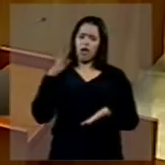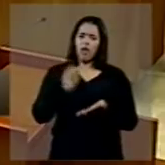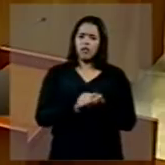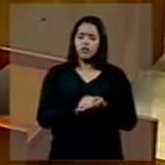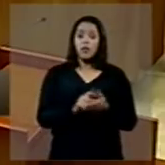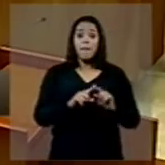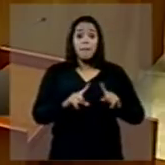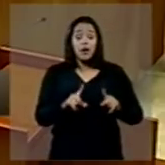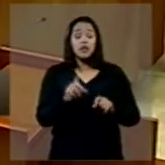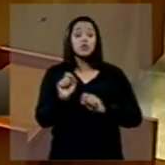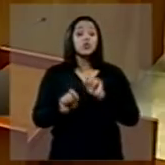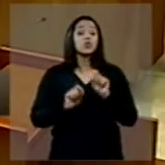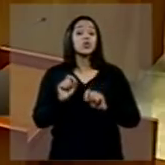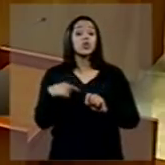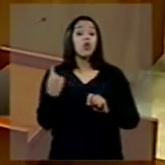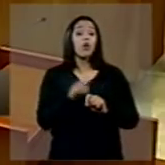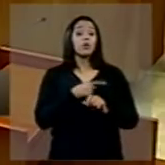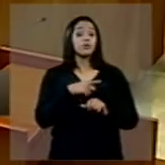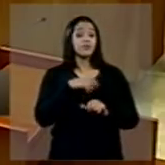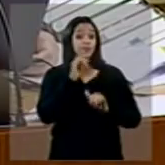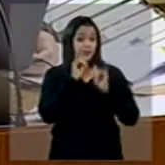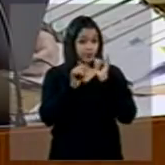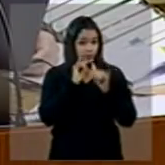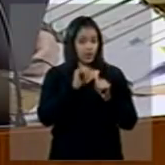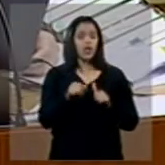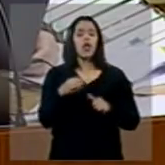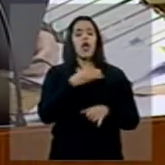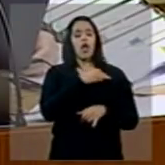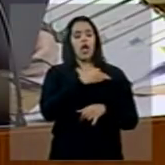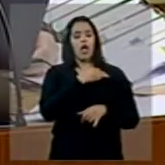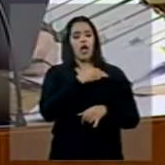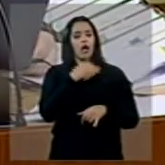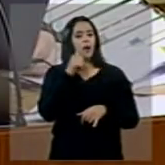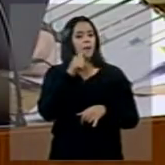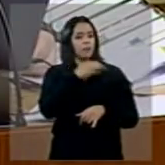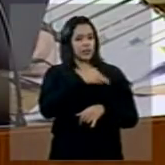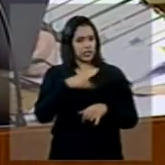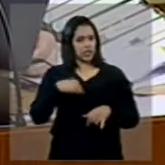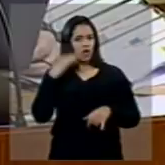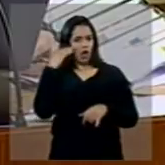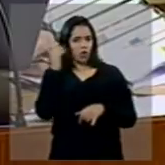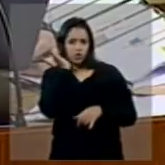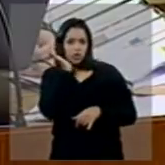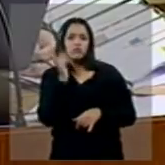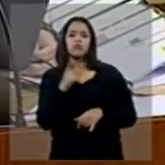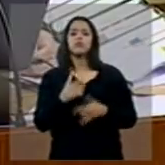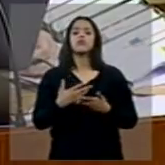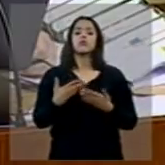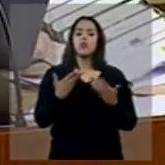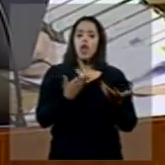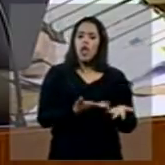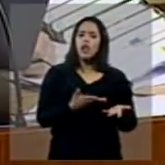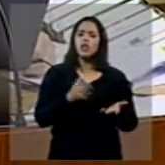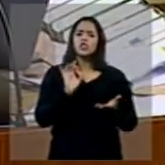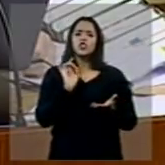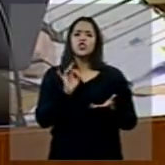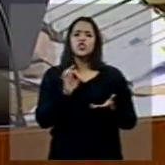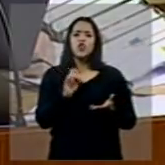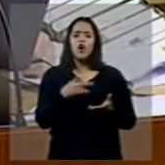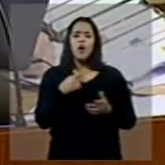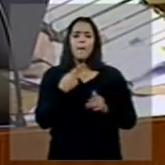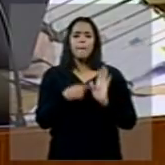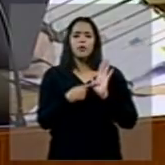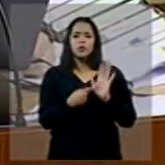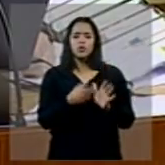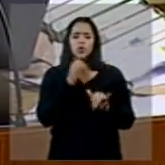nós temos das informações? E a ministra Rosa Weber, com a lealdade que lhe é característica, ela, na verdade, reproduziu